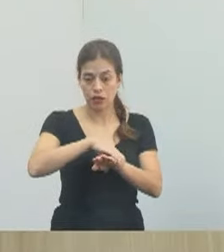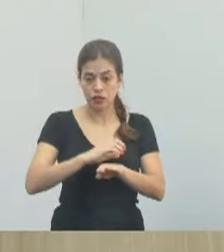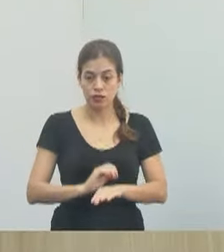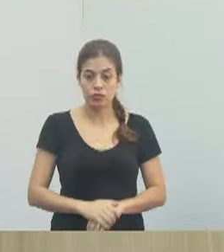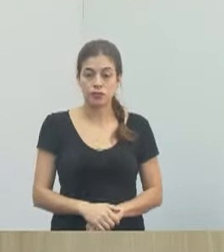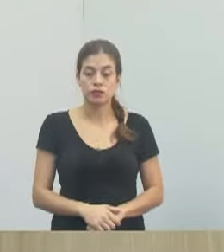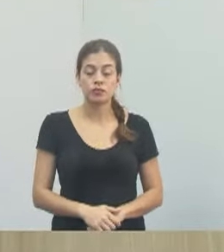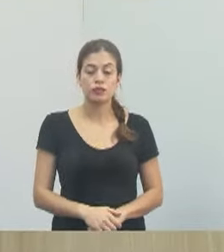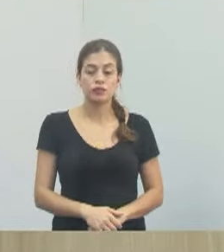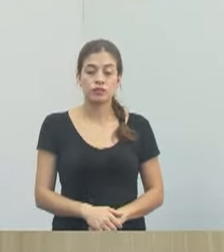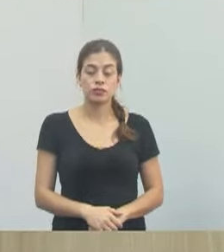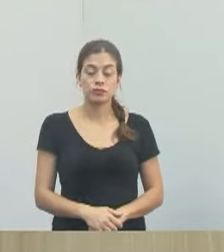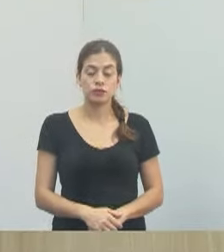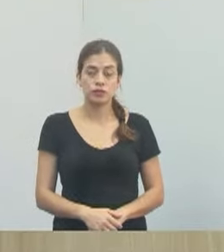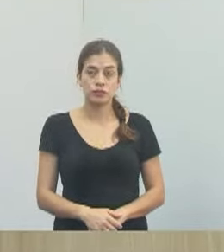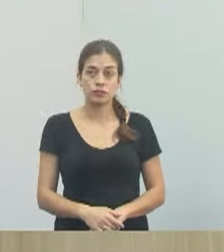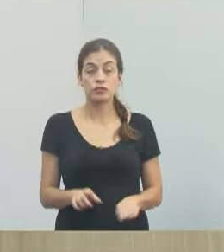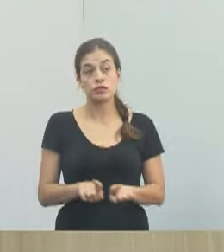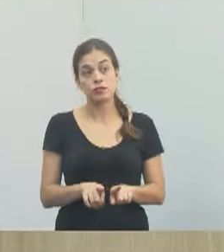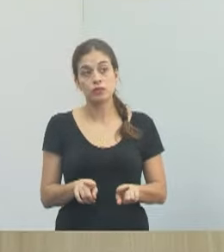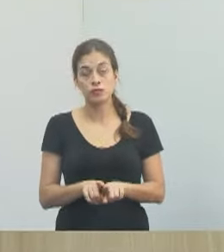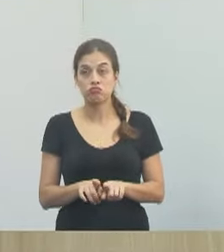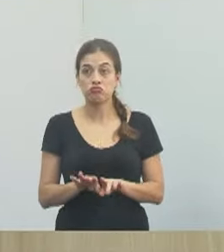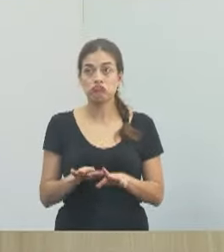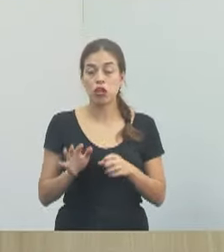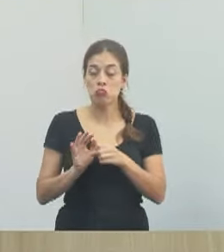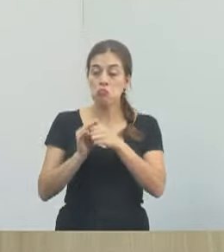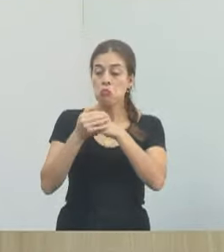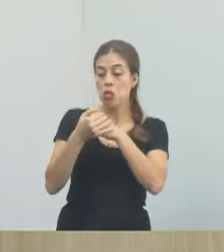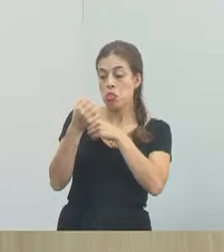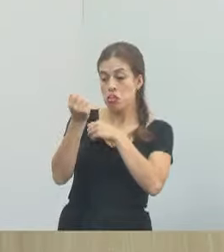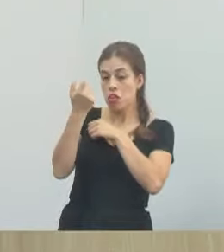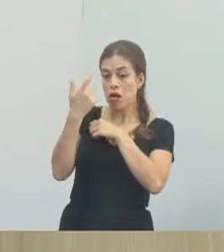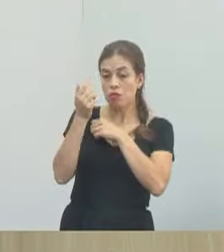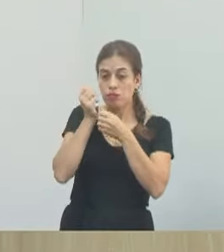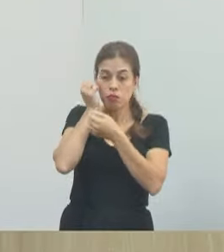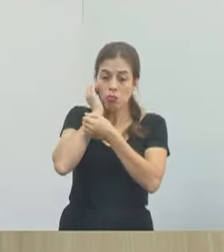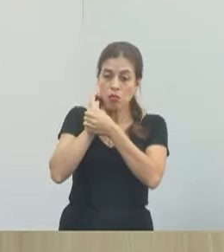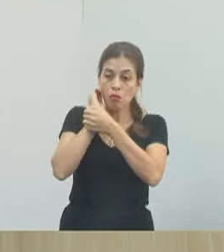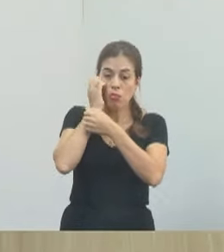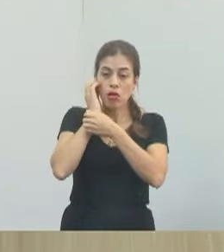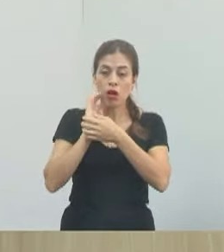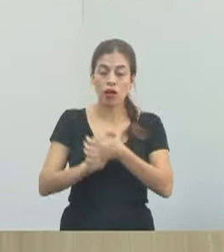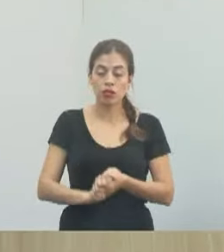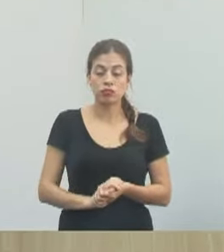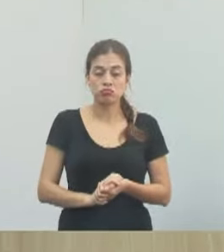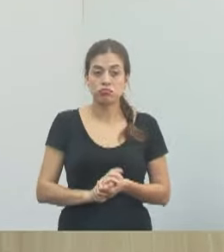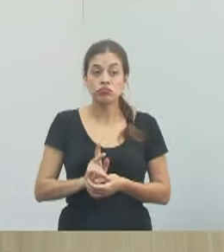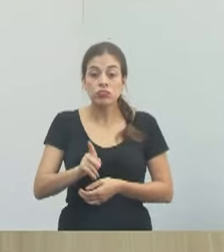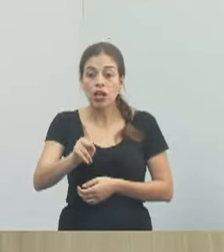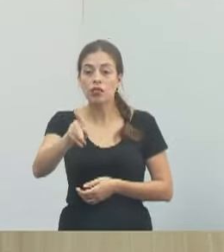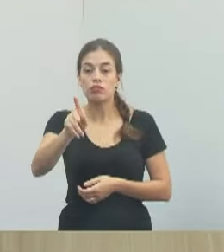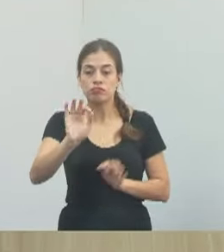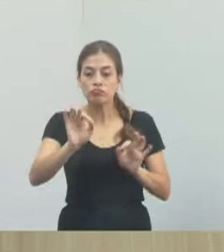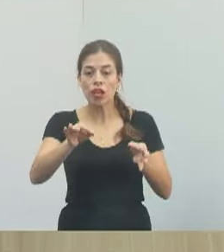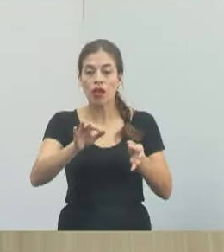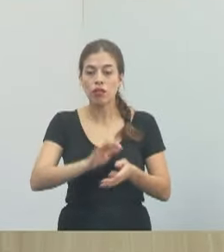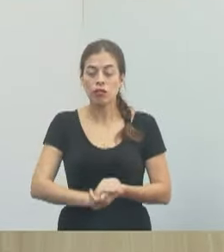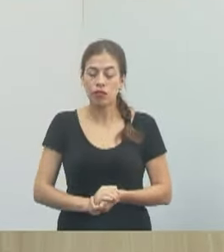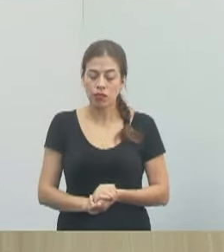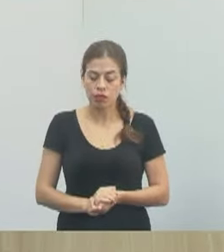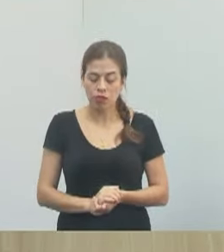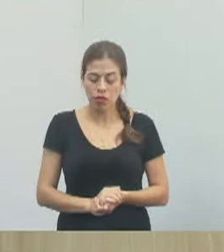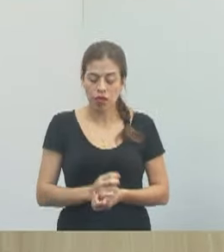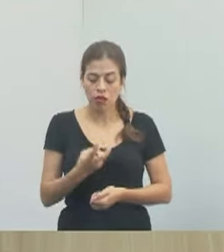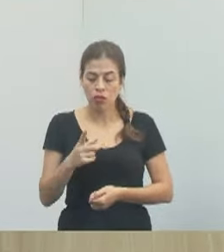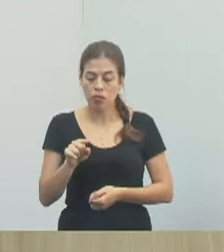e calçados bem comor Solar de forma periódica 2.1